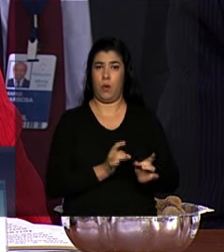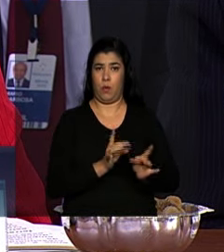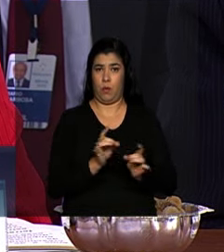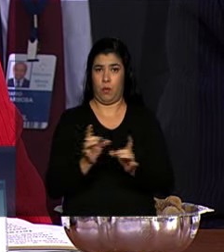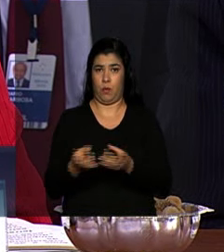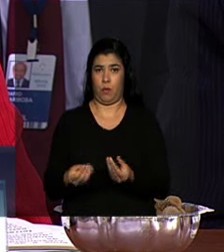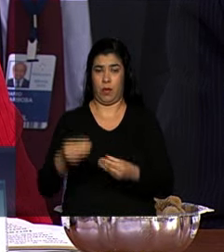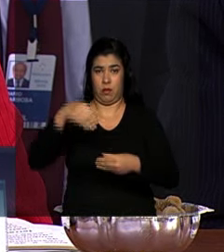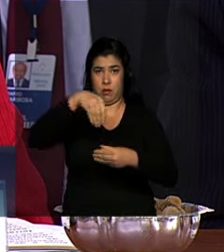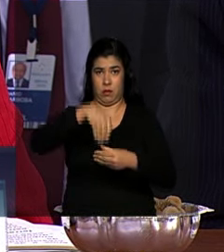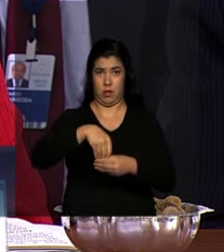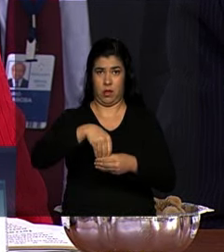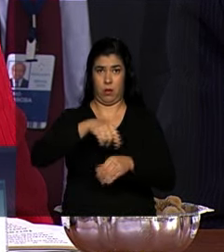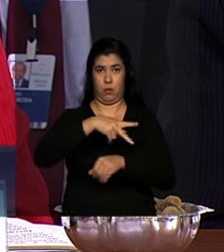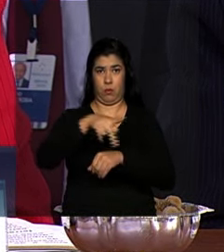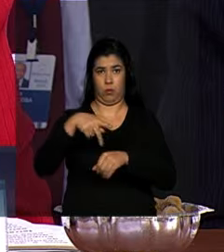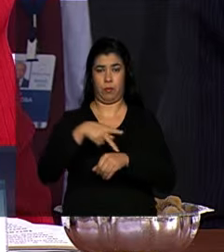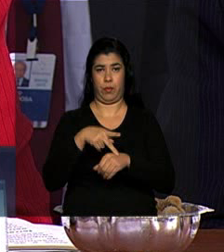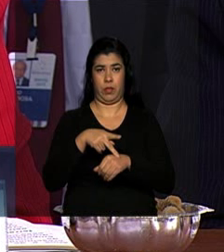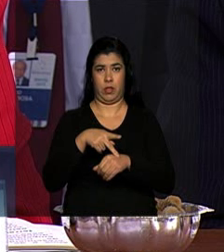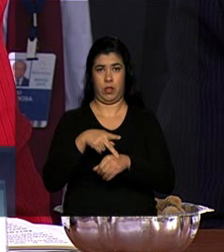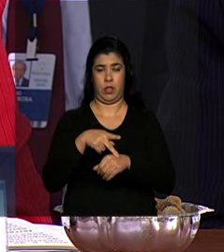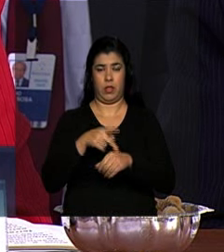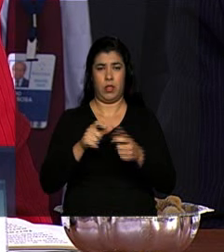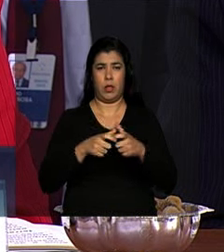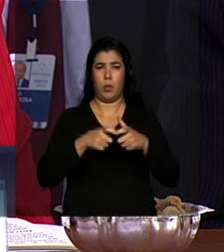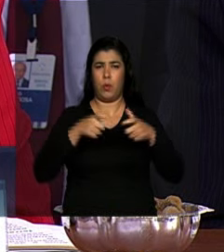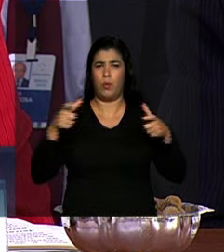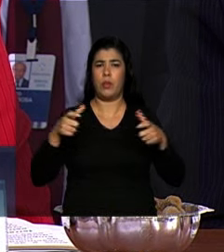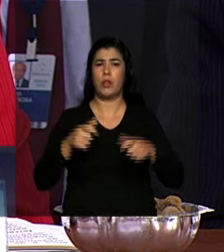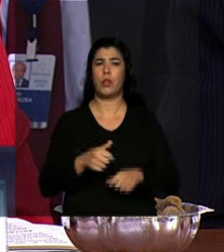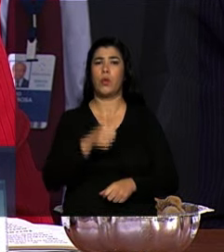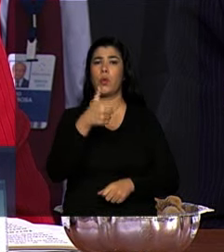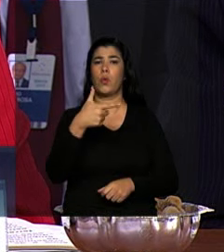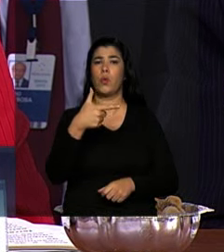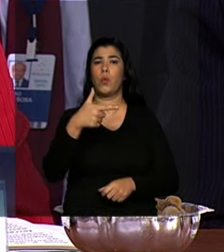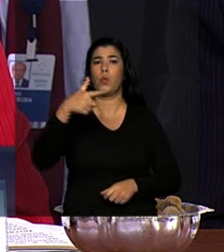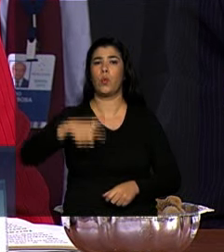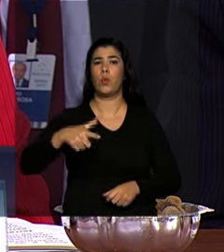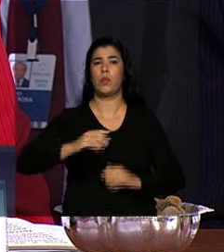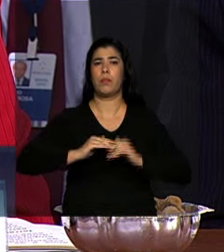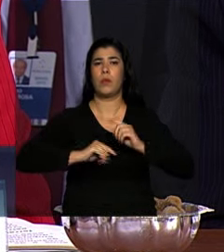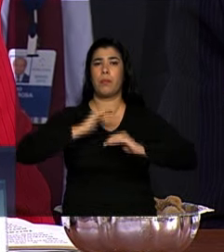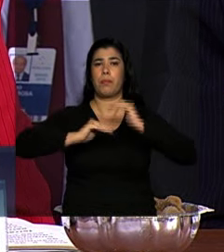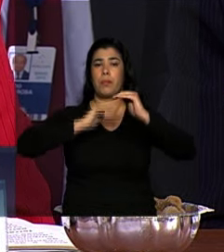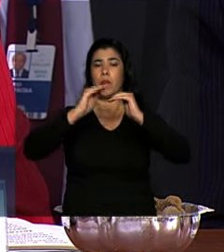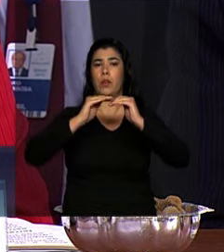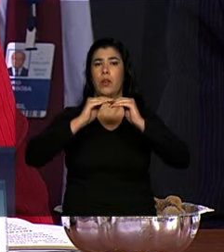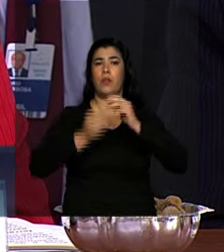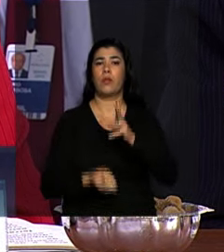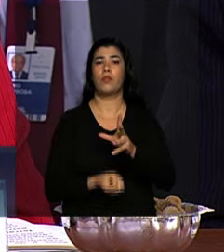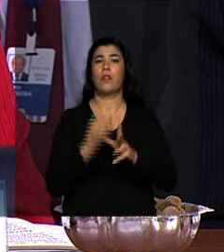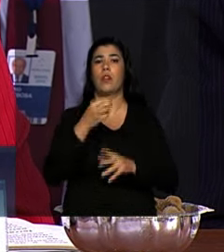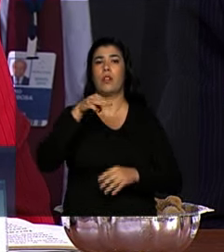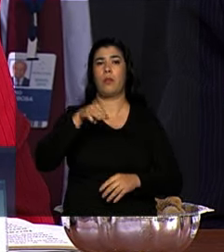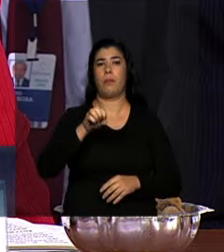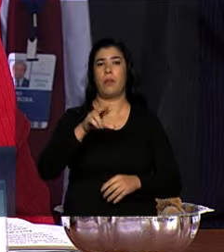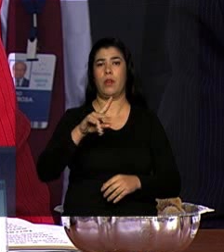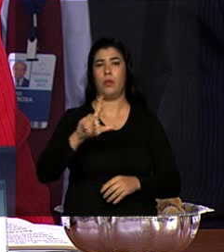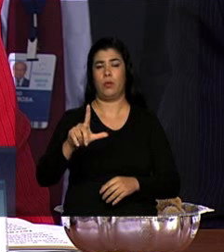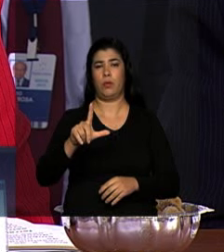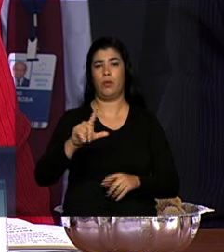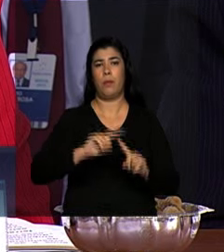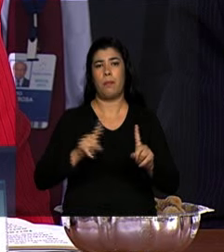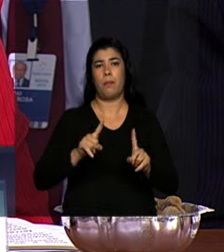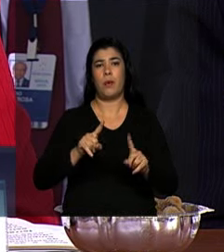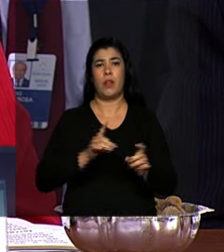intra-regional cresceu quase 12 vezes desde a criação do bloco, enquanto o comércio